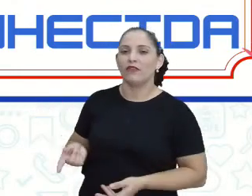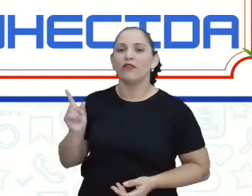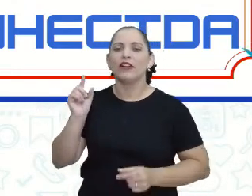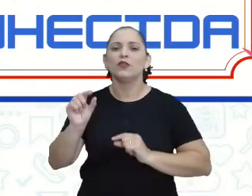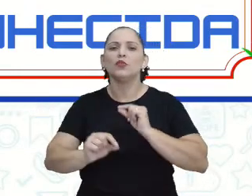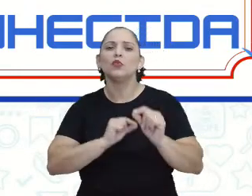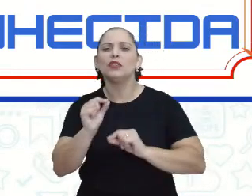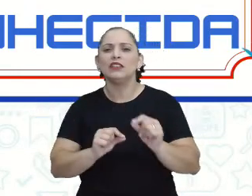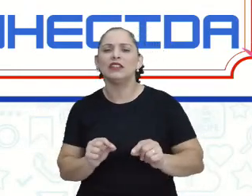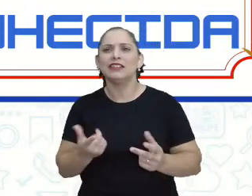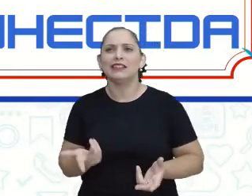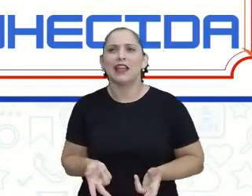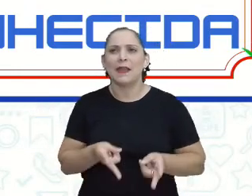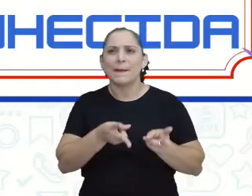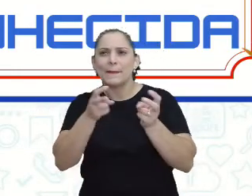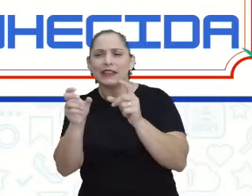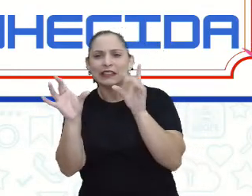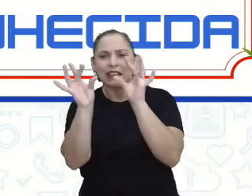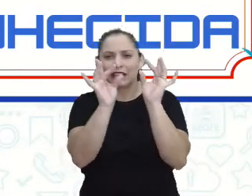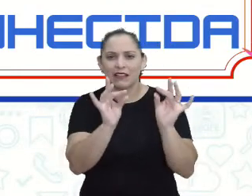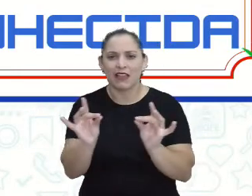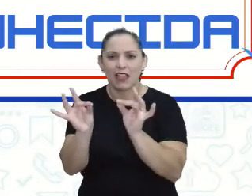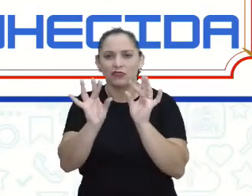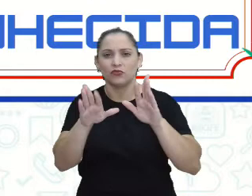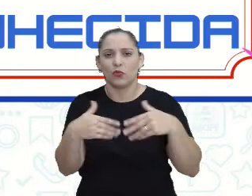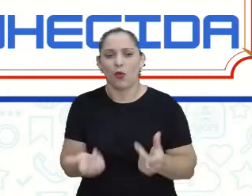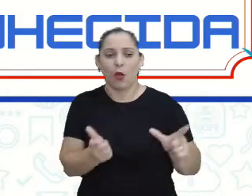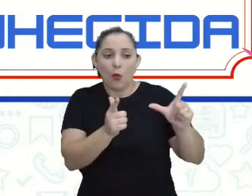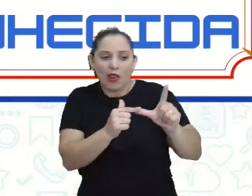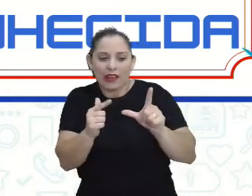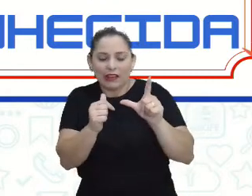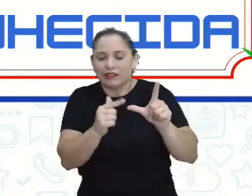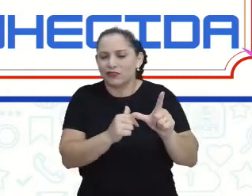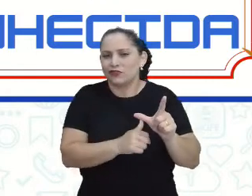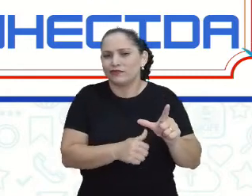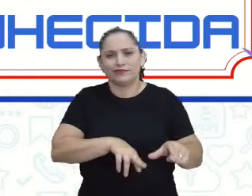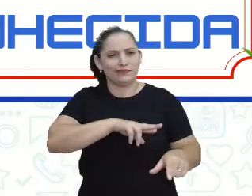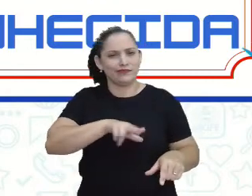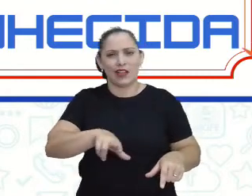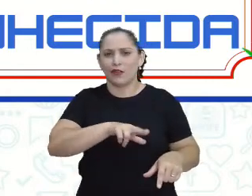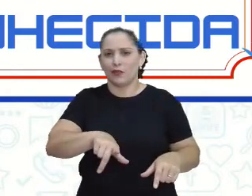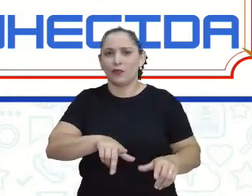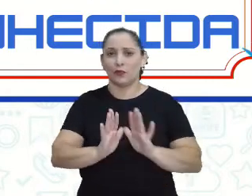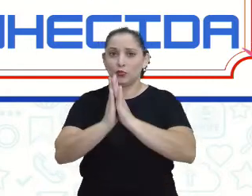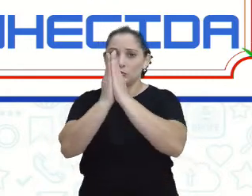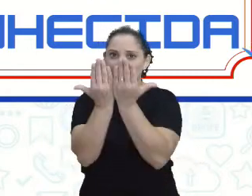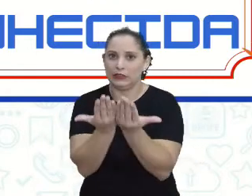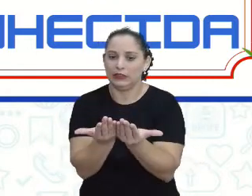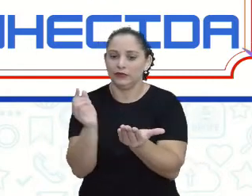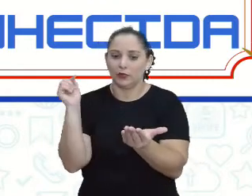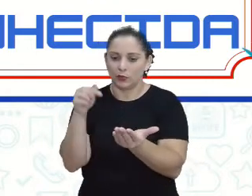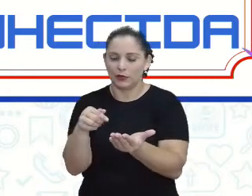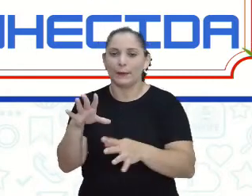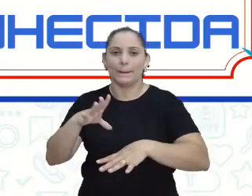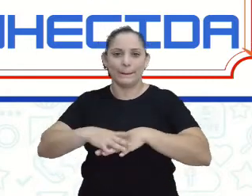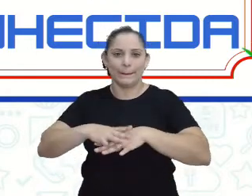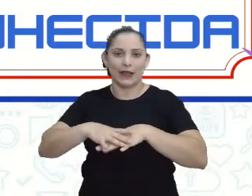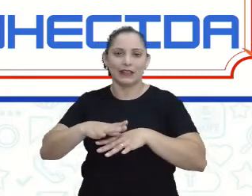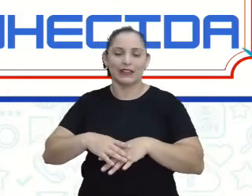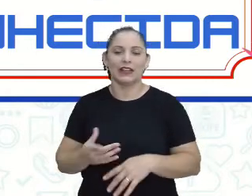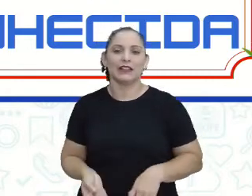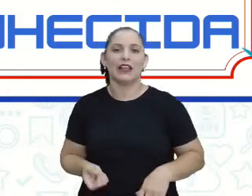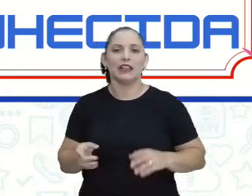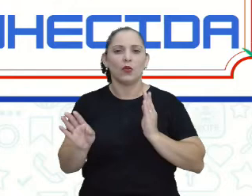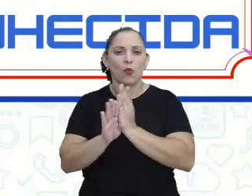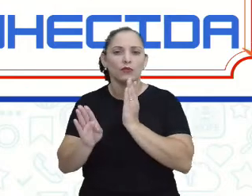a que tipo de letra a gente vai usar. Apesar de que num outro momento, ou então nos livros de matemática, é muito comum você encontrar as letras